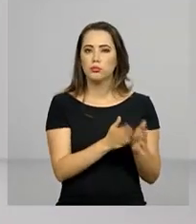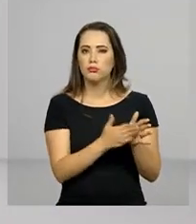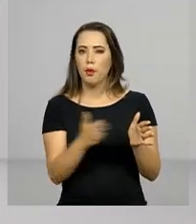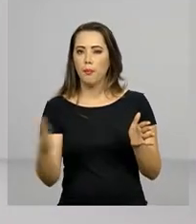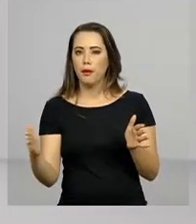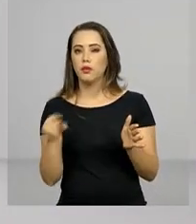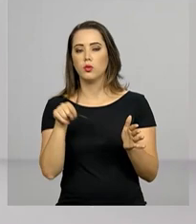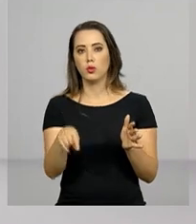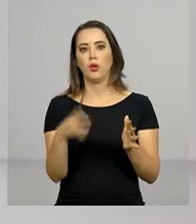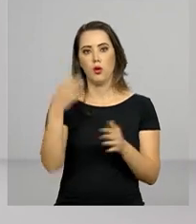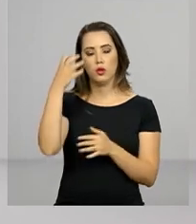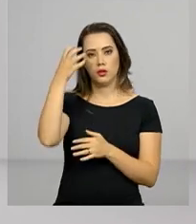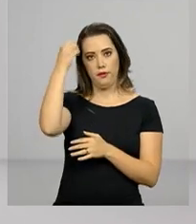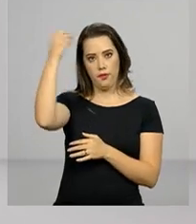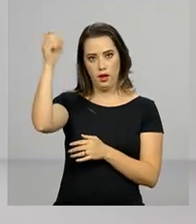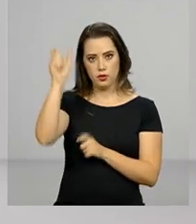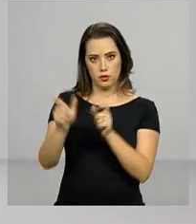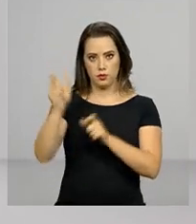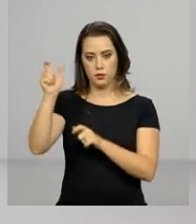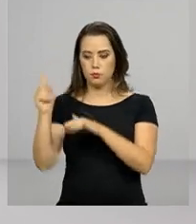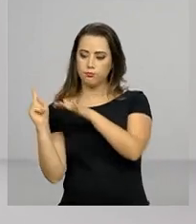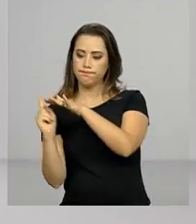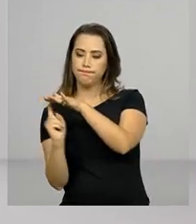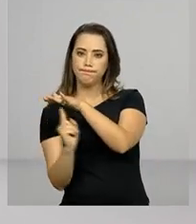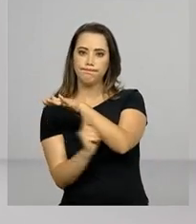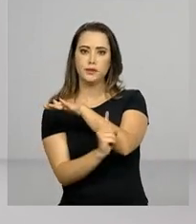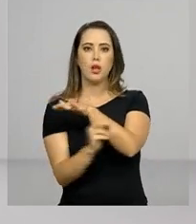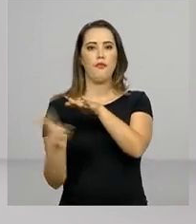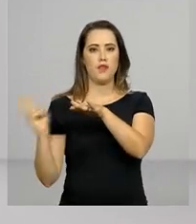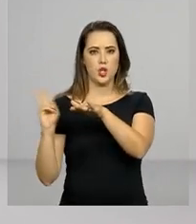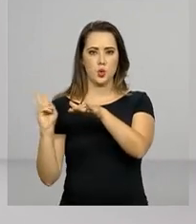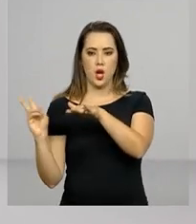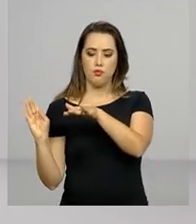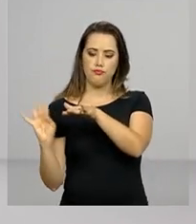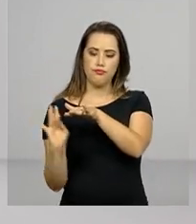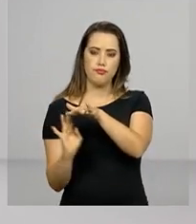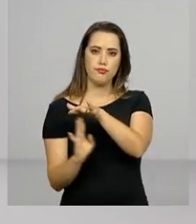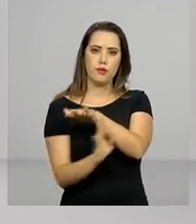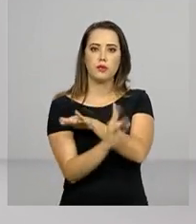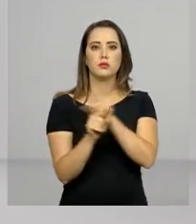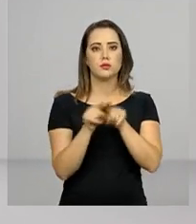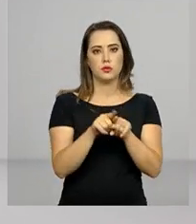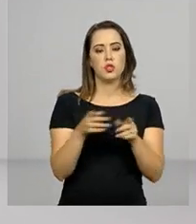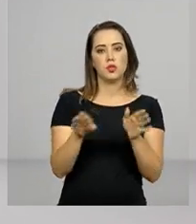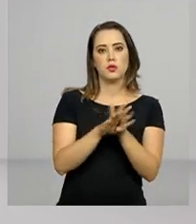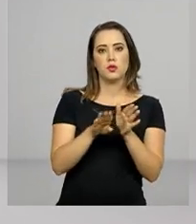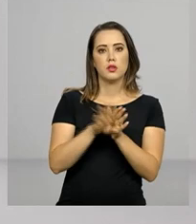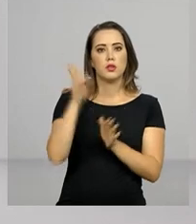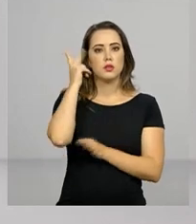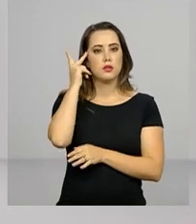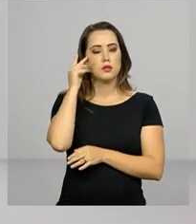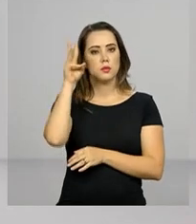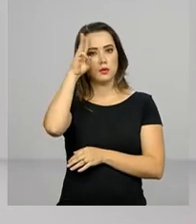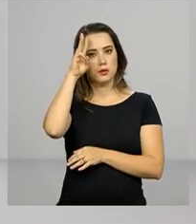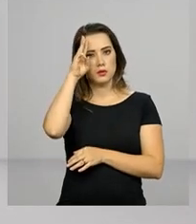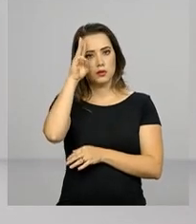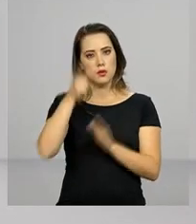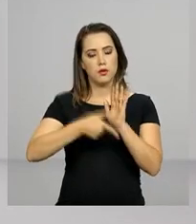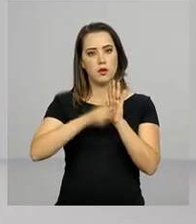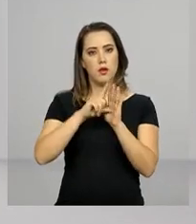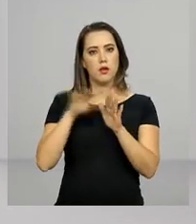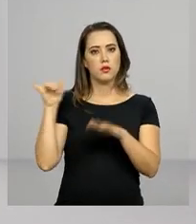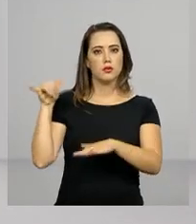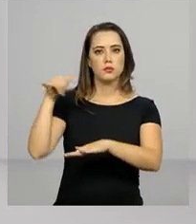da interiorização de venezuelanos, cerca de 50 imigrantes desembarcaram em São Paulo nesta terça-feira. Antes